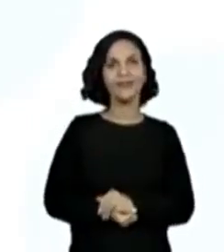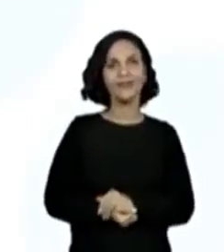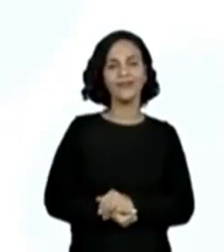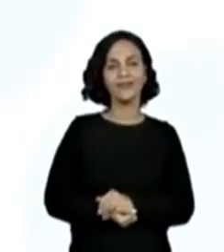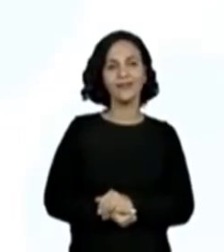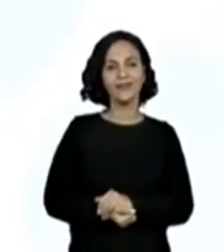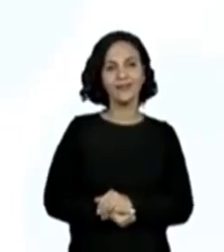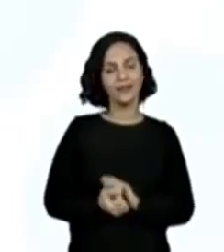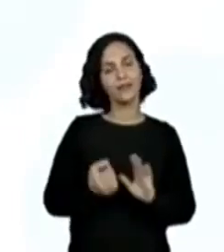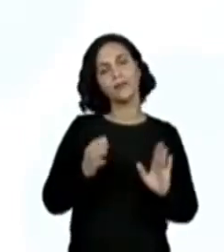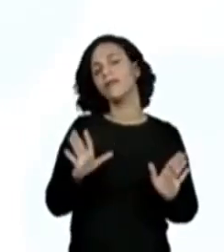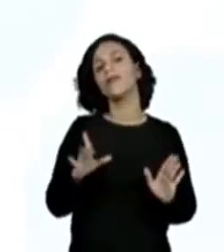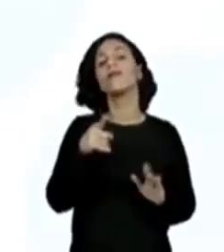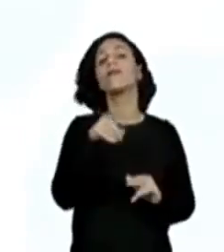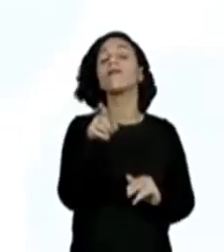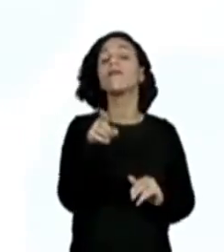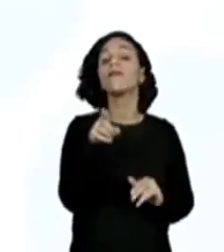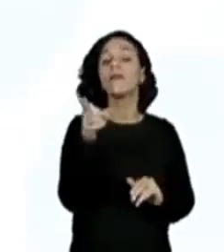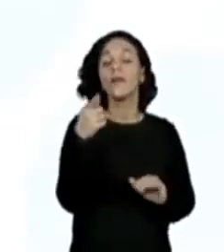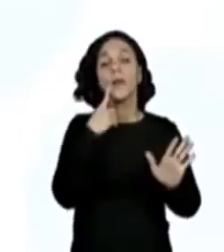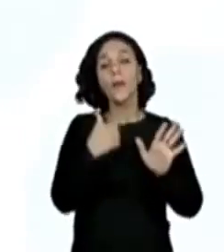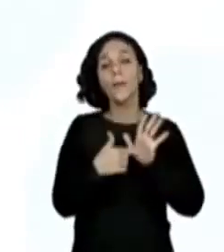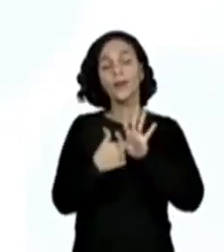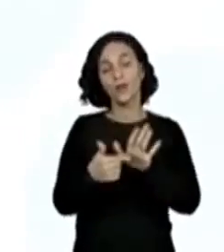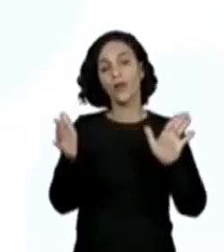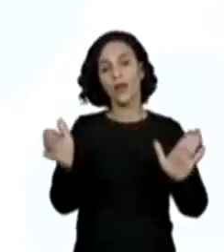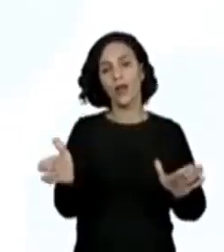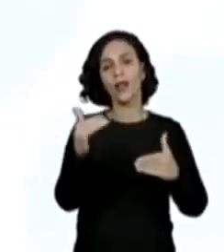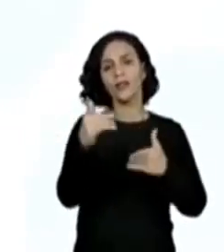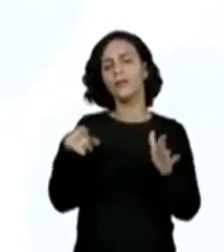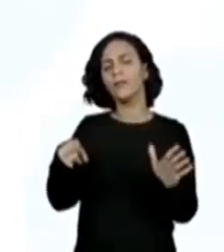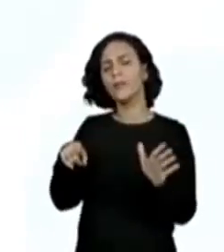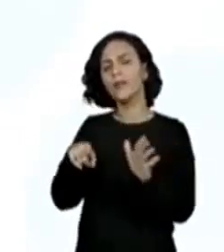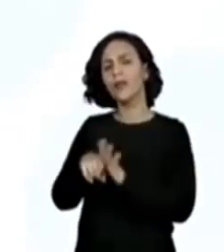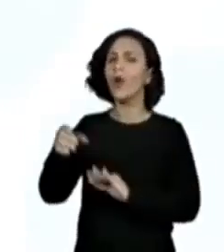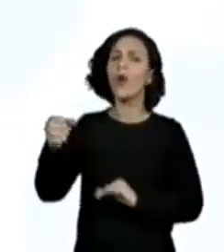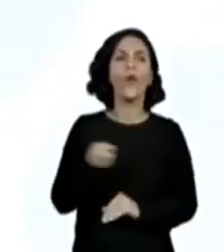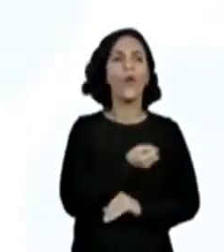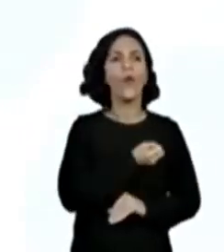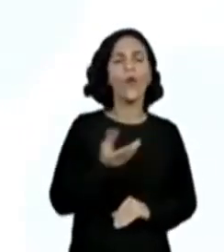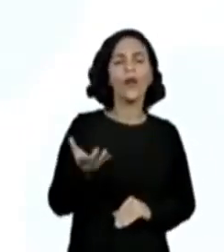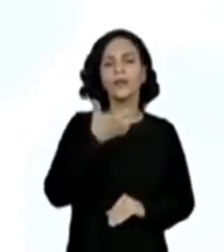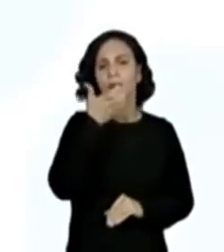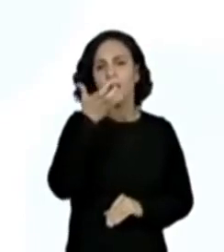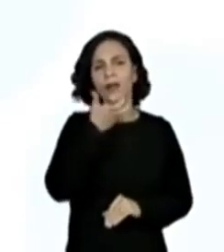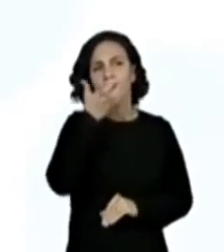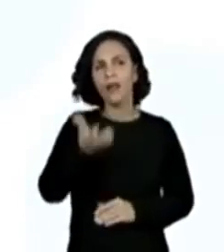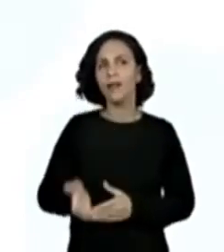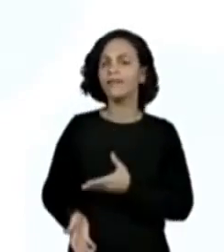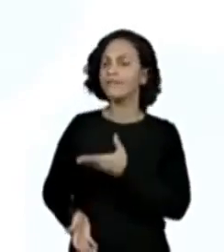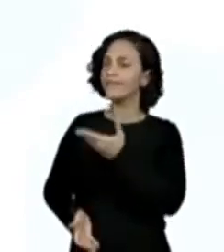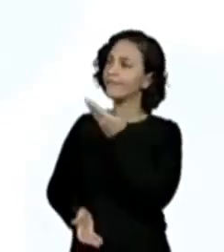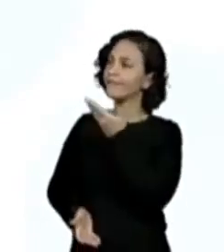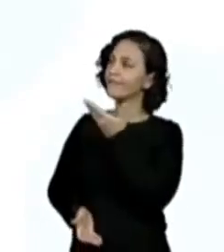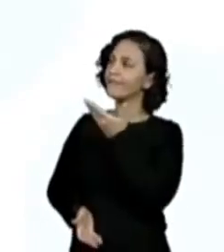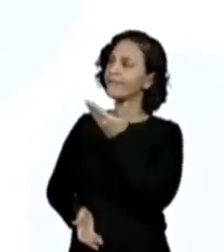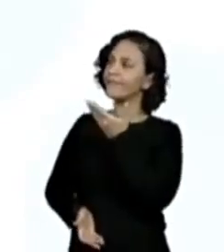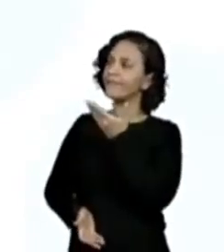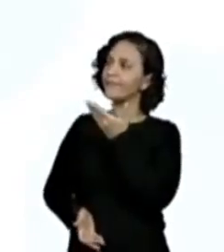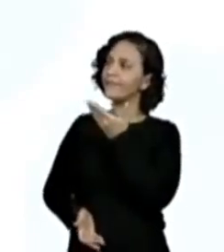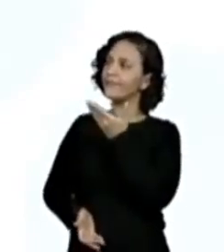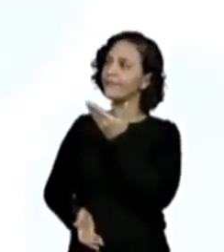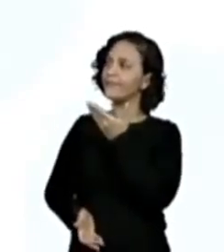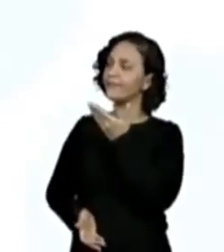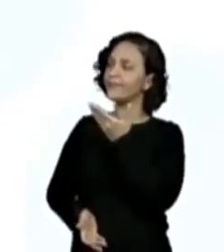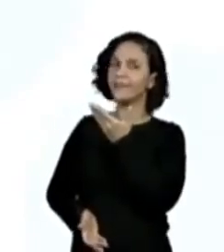Comprou uma caixa de maçãs e mostrou para as crianças e perguntou: quantas maçãs há nesta caixa? Aqui está a caixa de